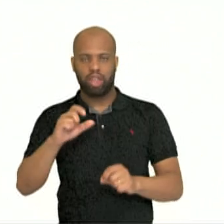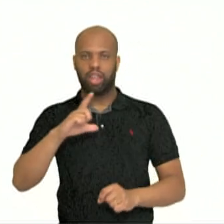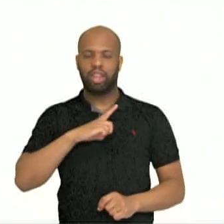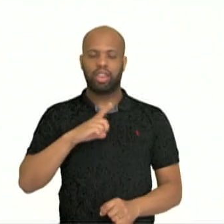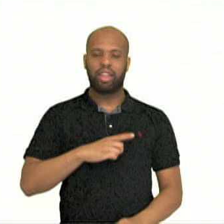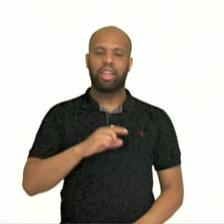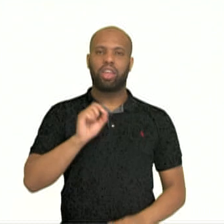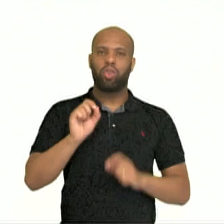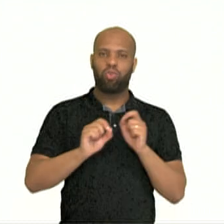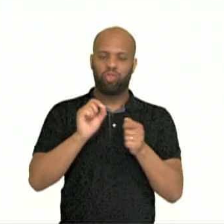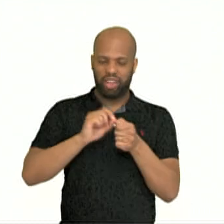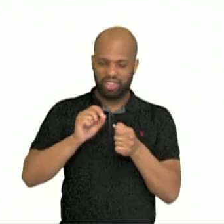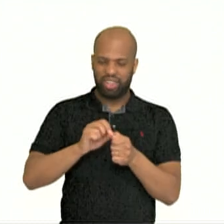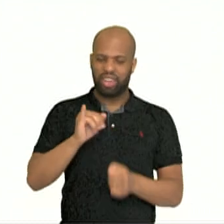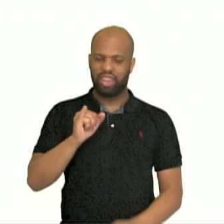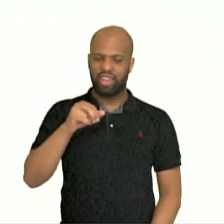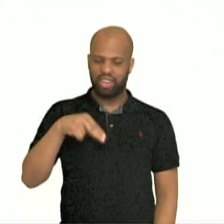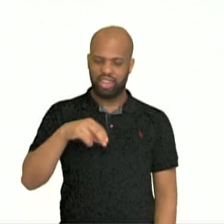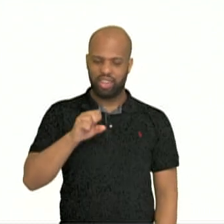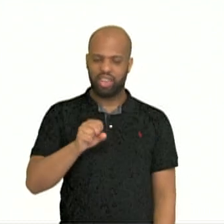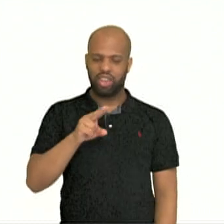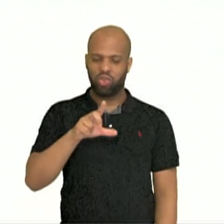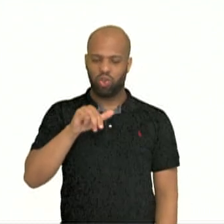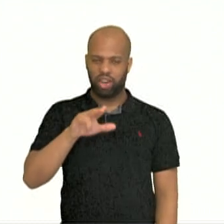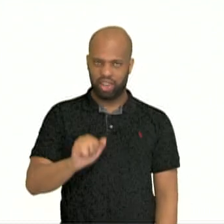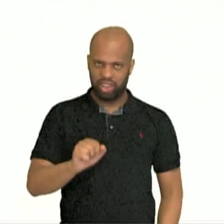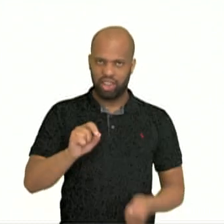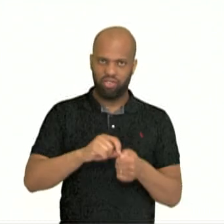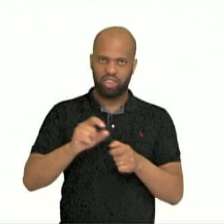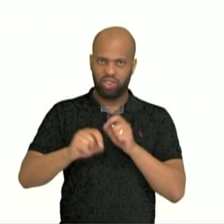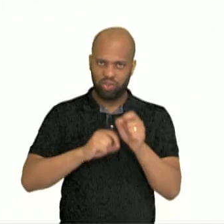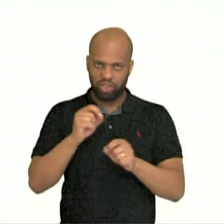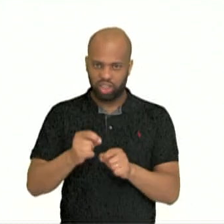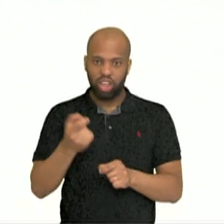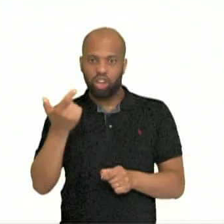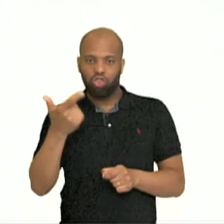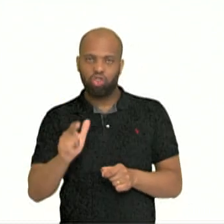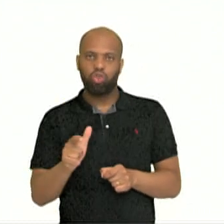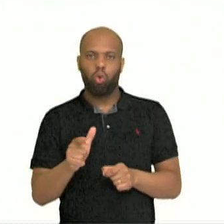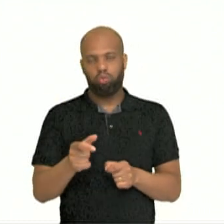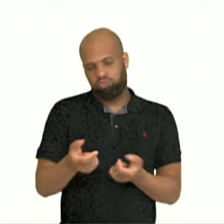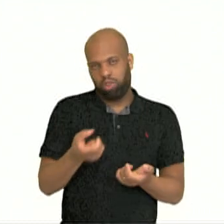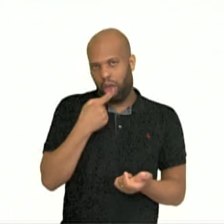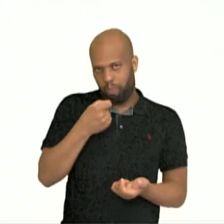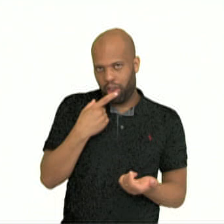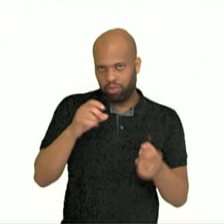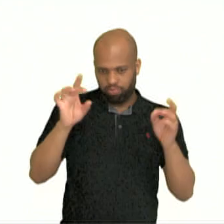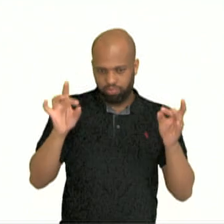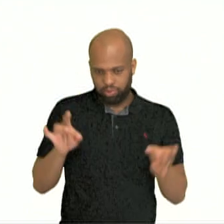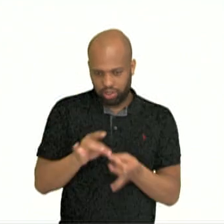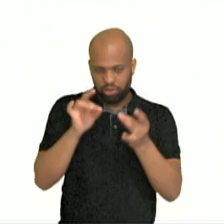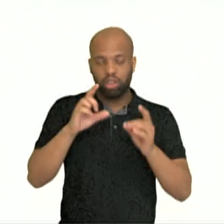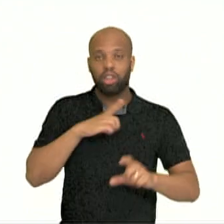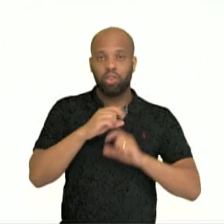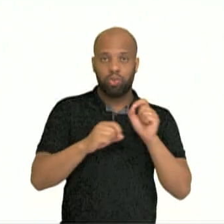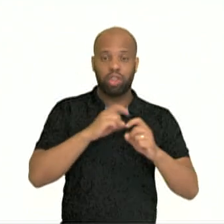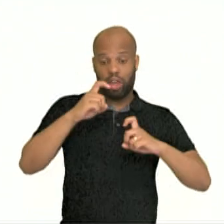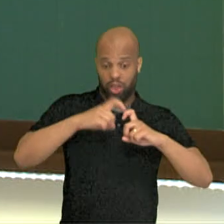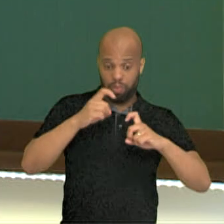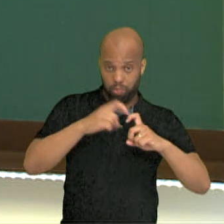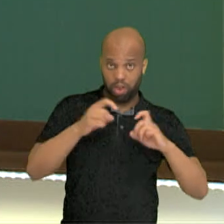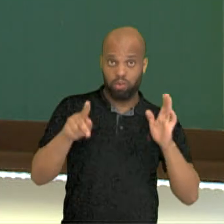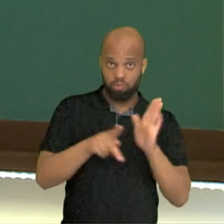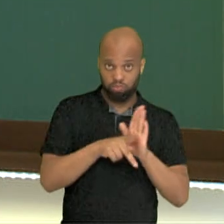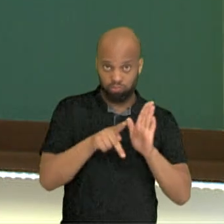insulina, sendo primordial uma avaliação do endocrinologista pediátrico, né? Então, o